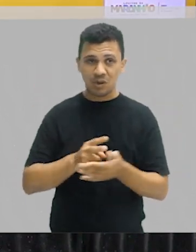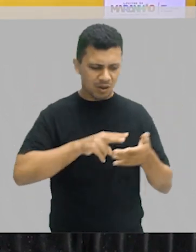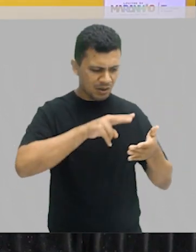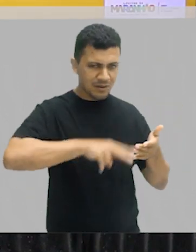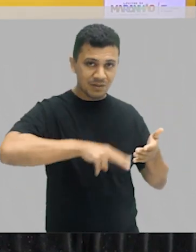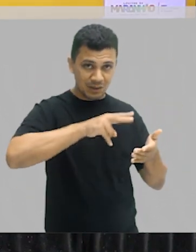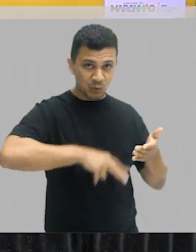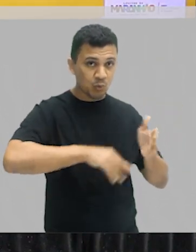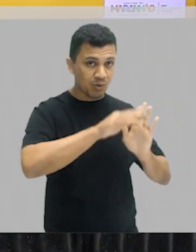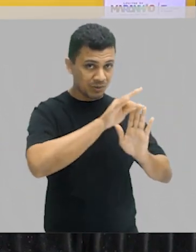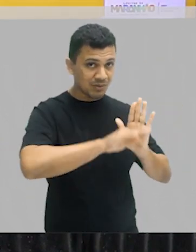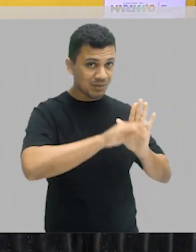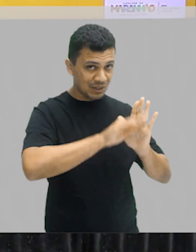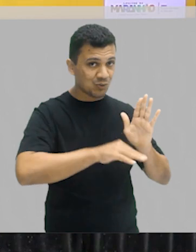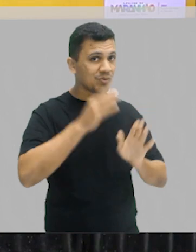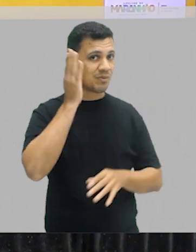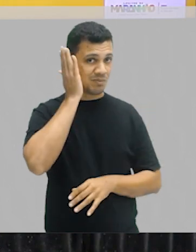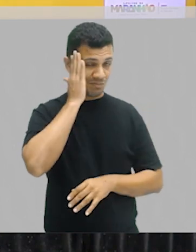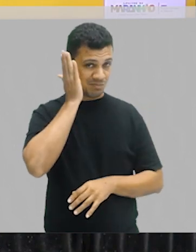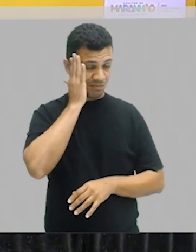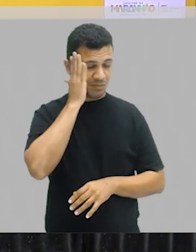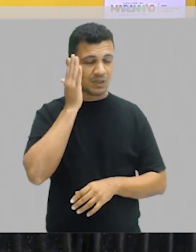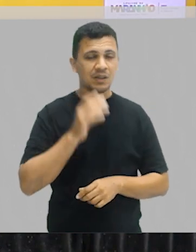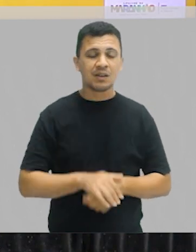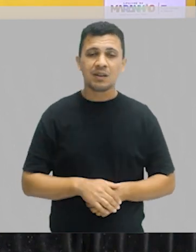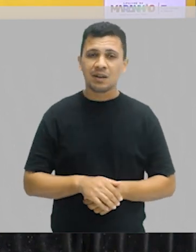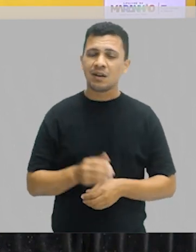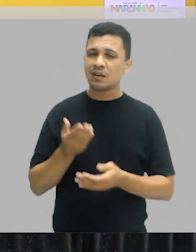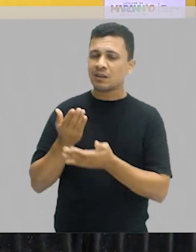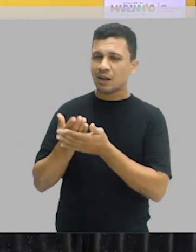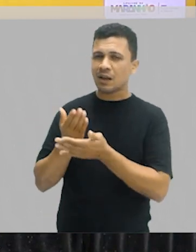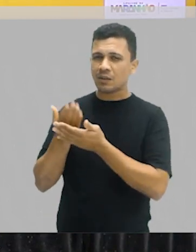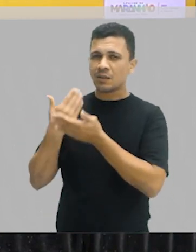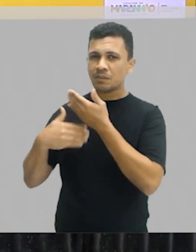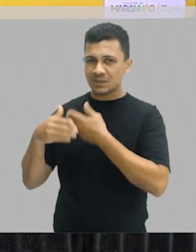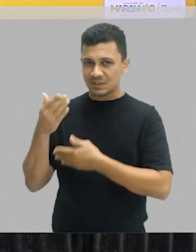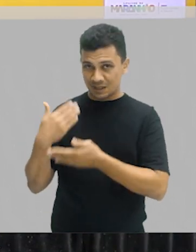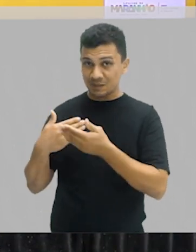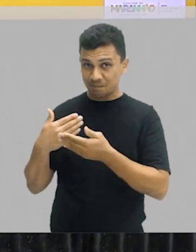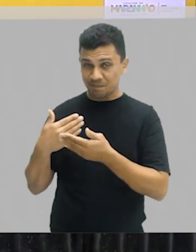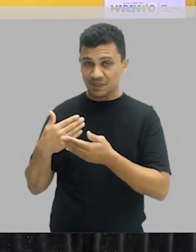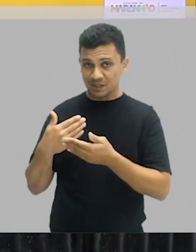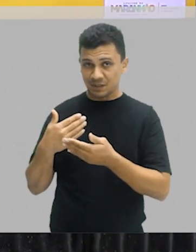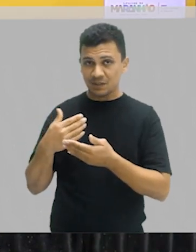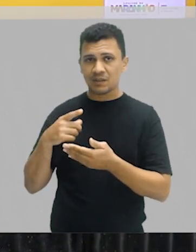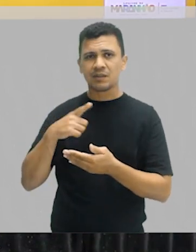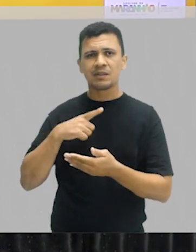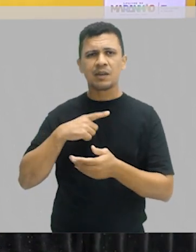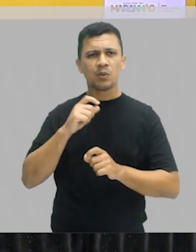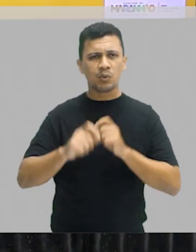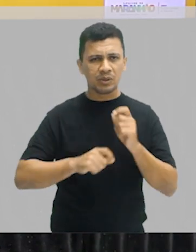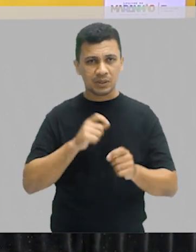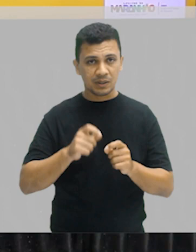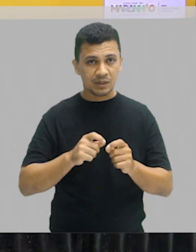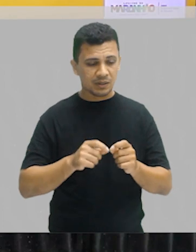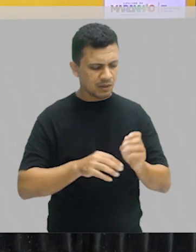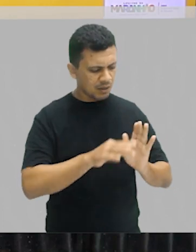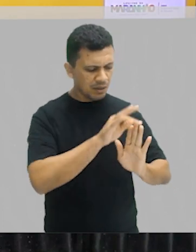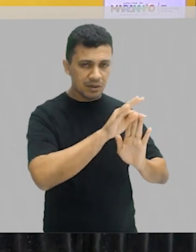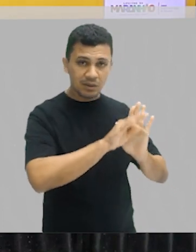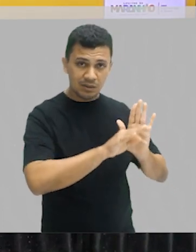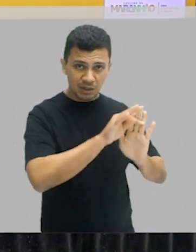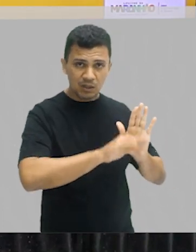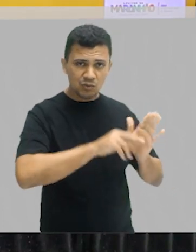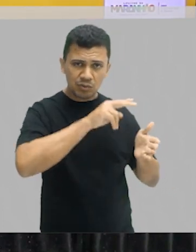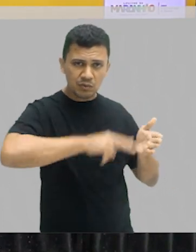leitura e interpretação textual, só reforçando o que a gente falou na aula passada, que é a interpretação textual